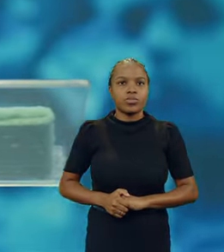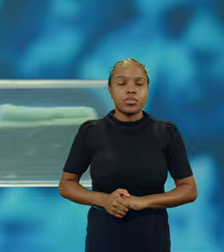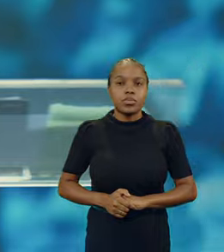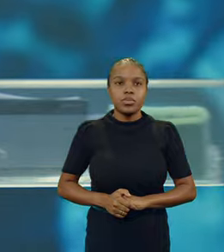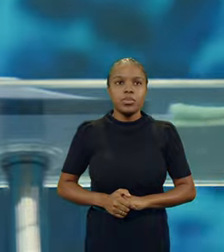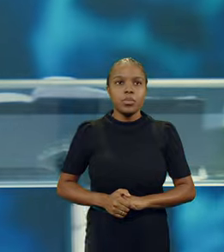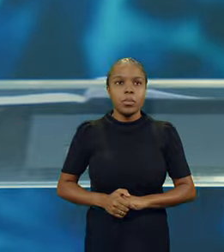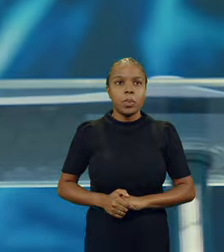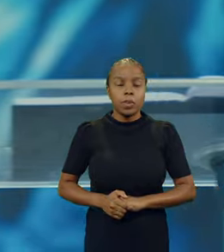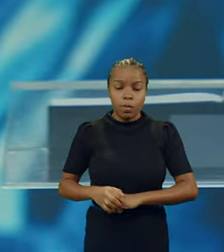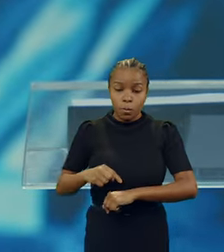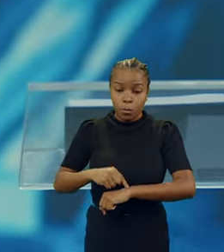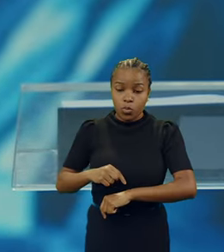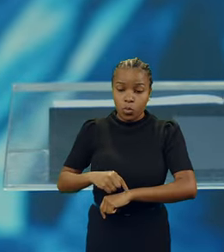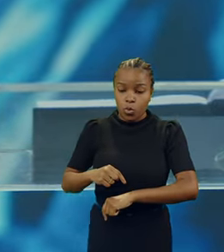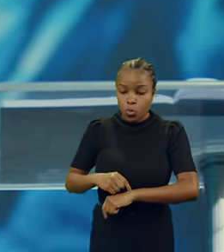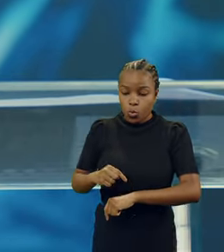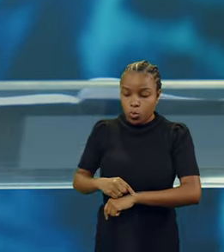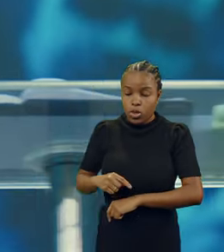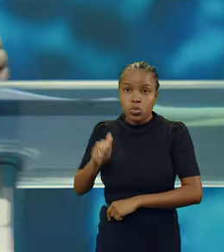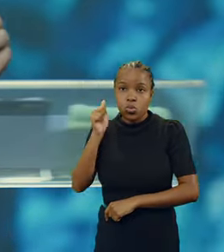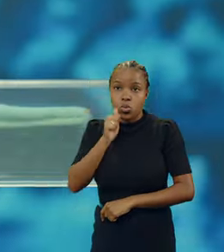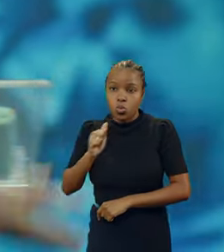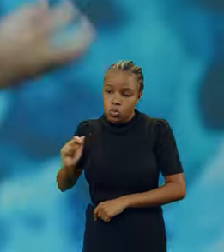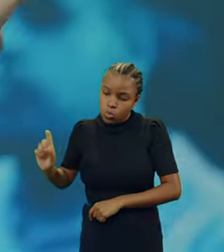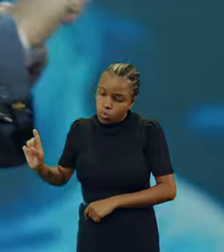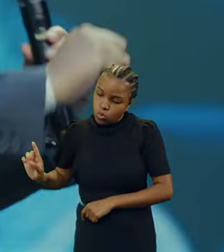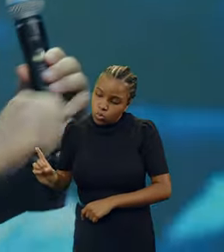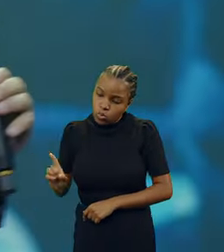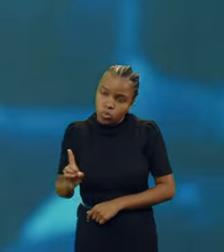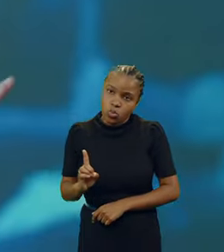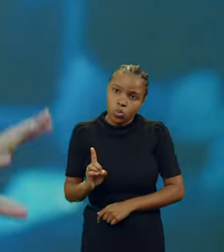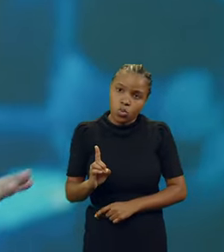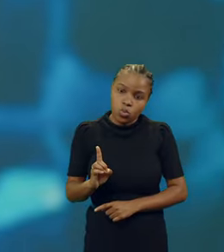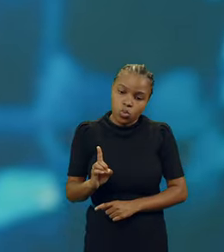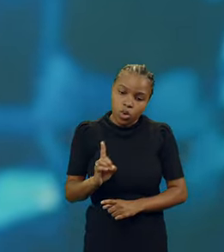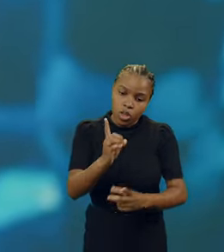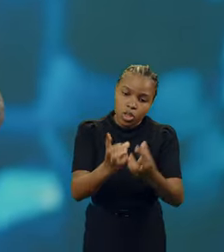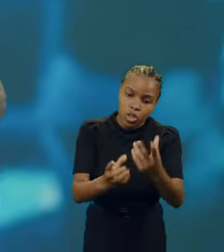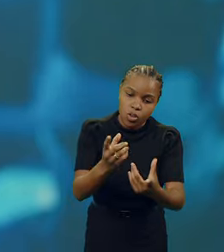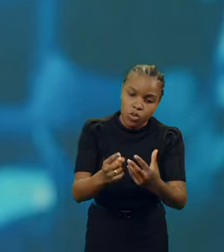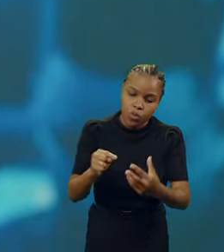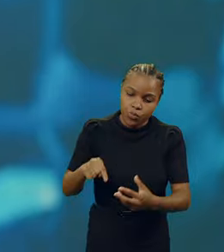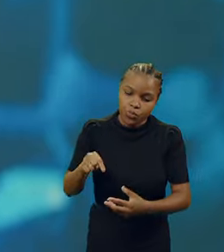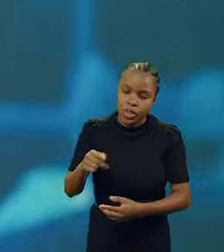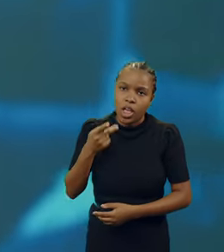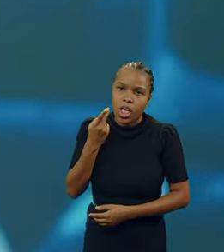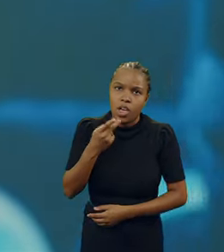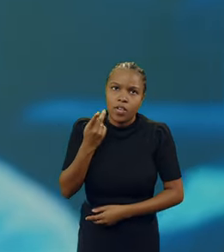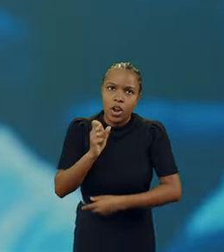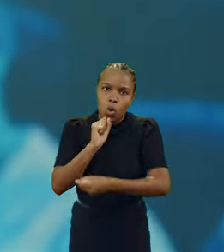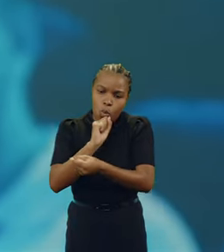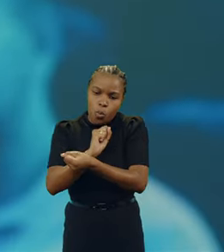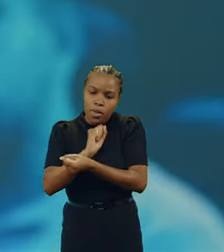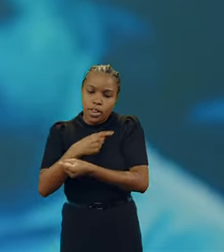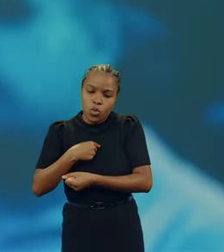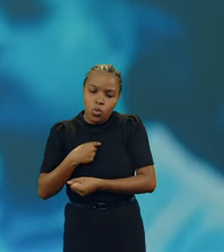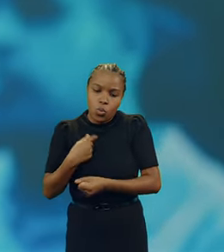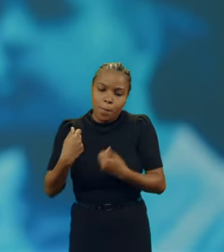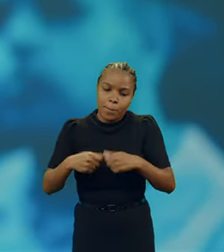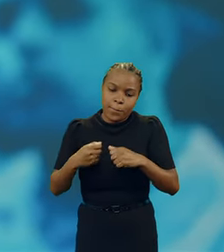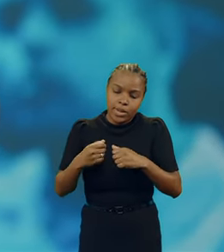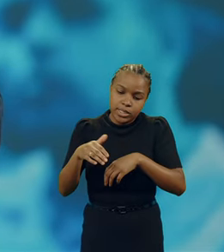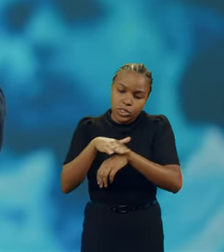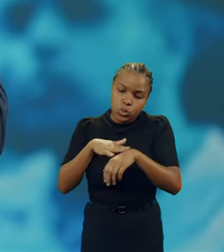Quando ela ia ser jogada na fogueira, Tamar disse: minha gente, peraí, eu preciso falar com meu sogro Judá.